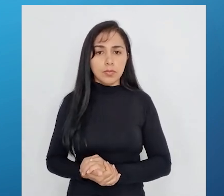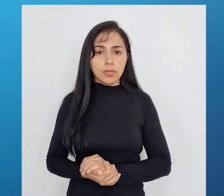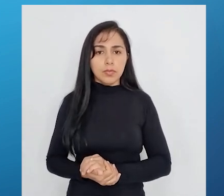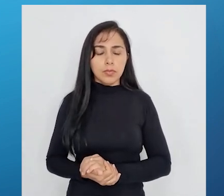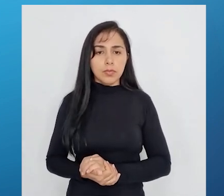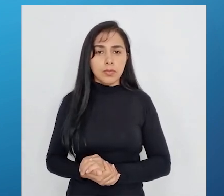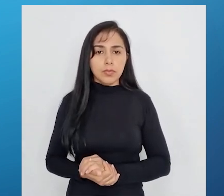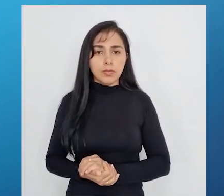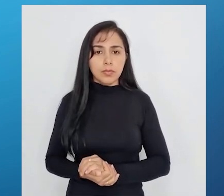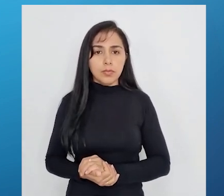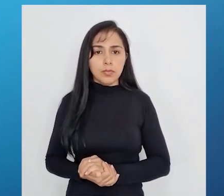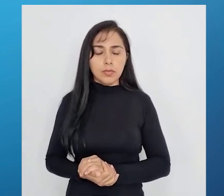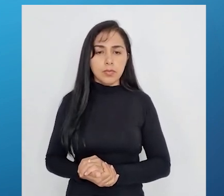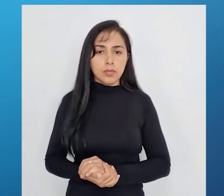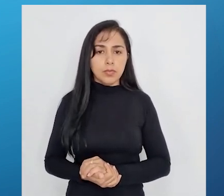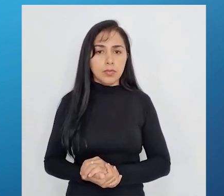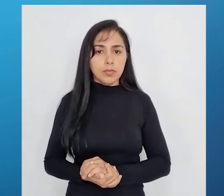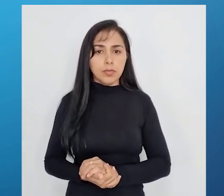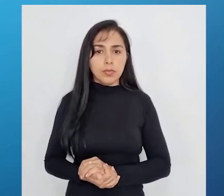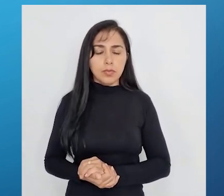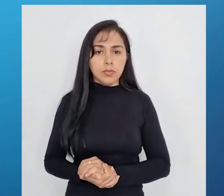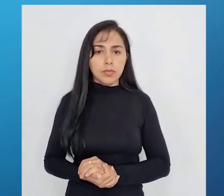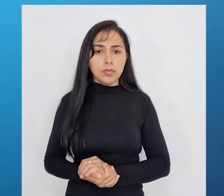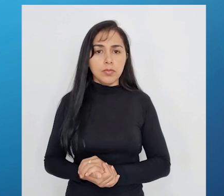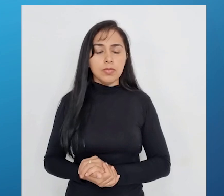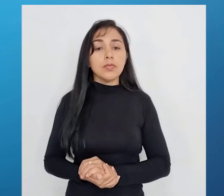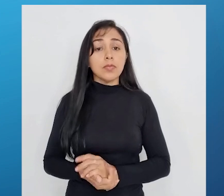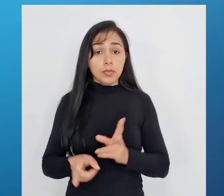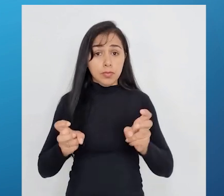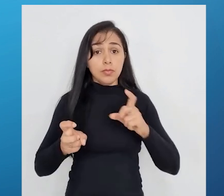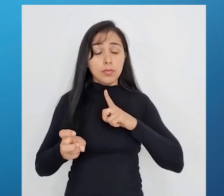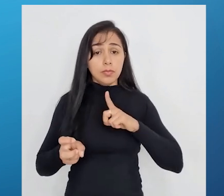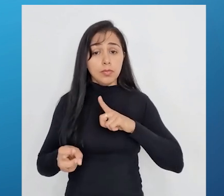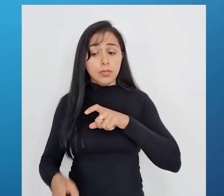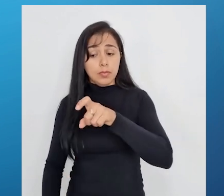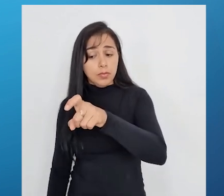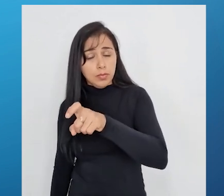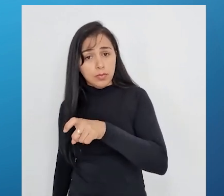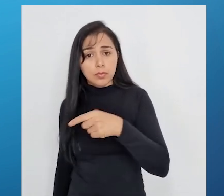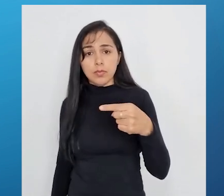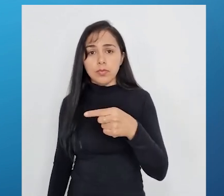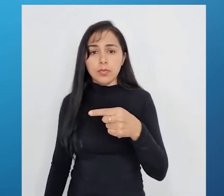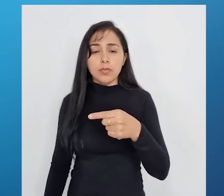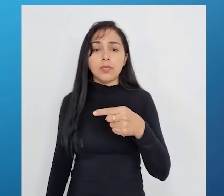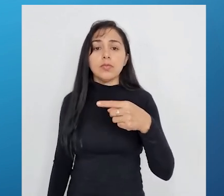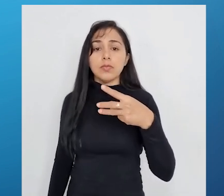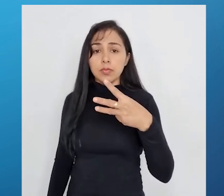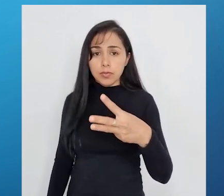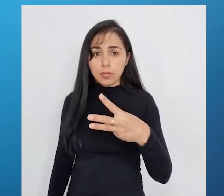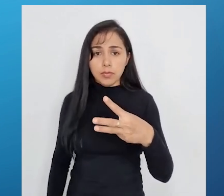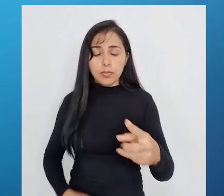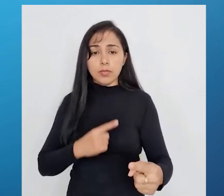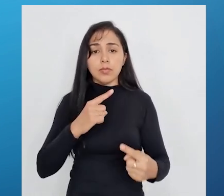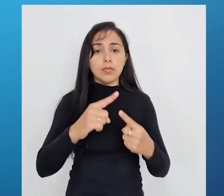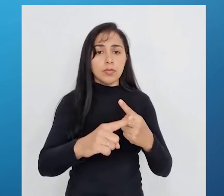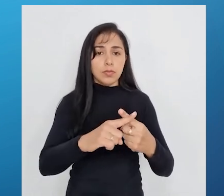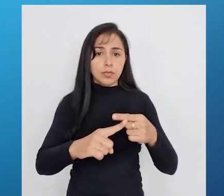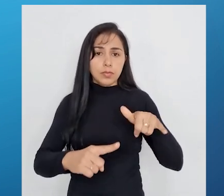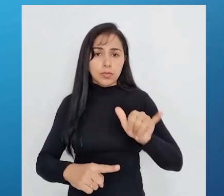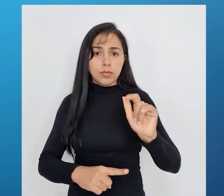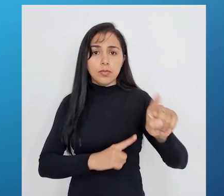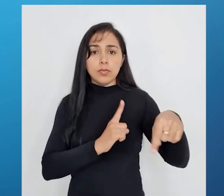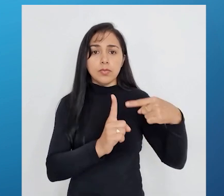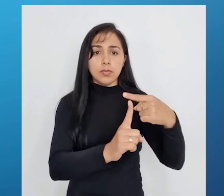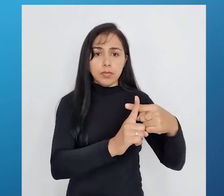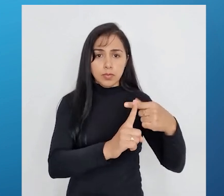só. Nós temos aqui que x menos 3 vezes y mais